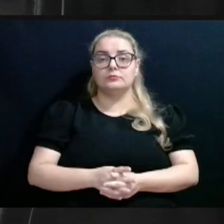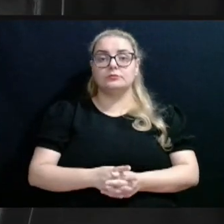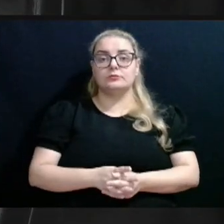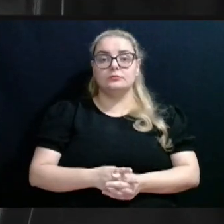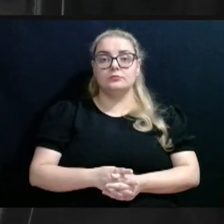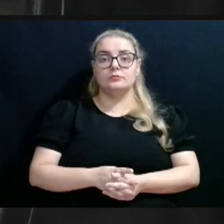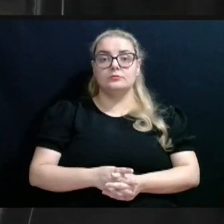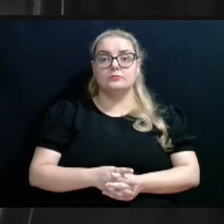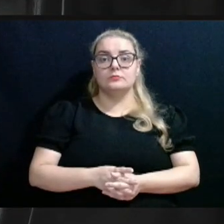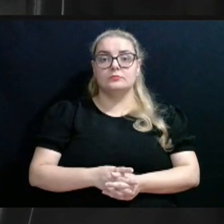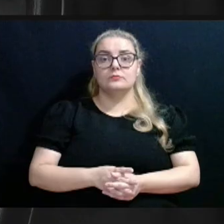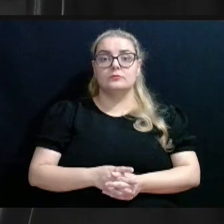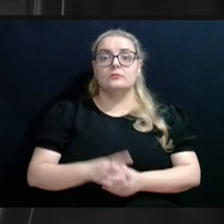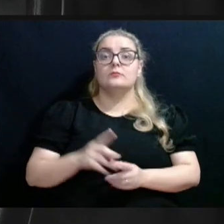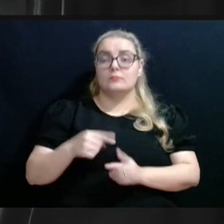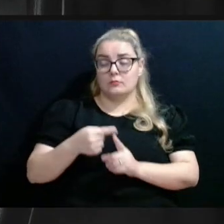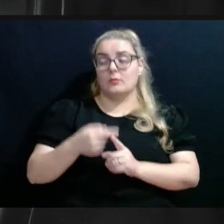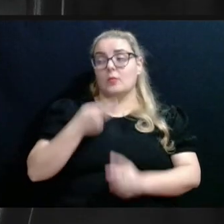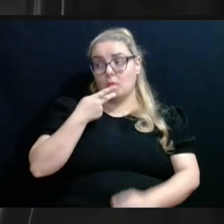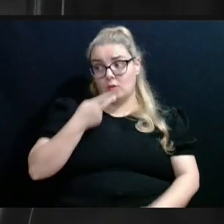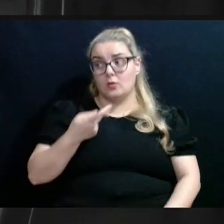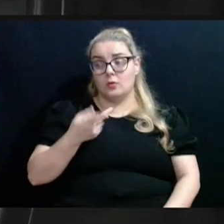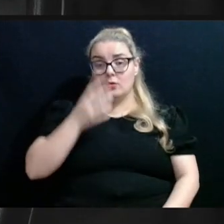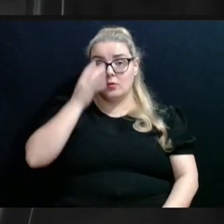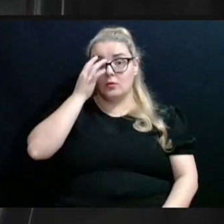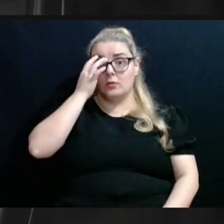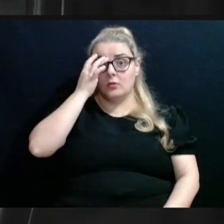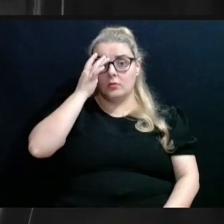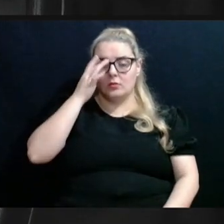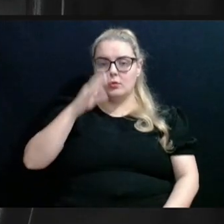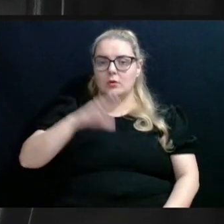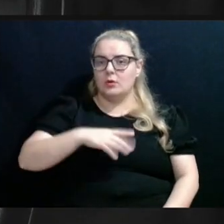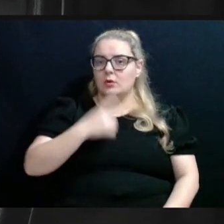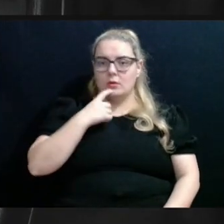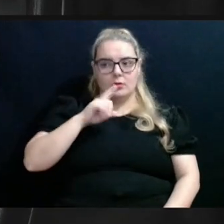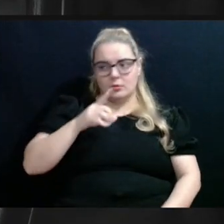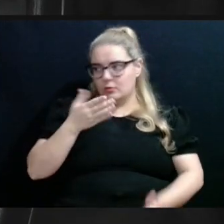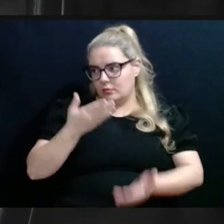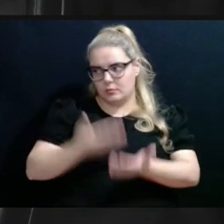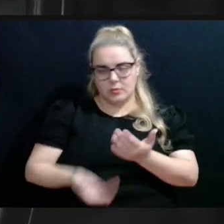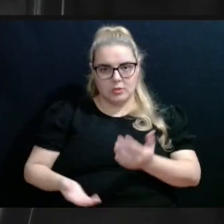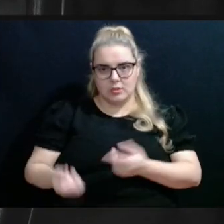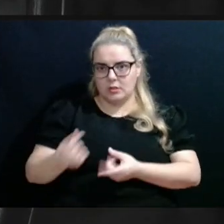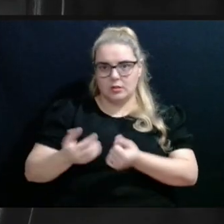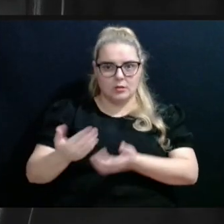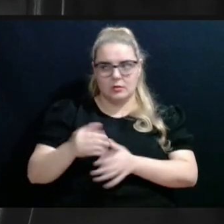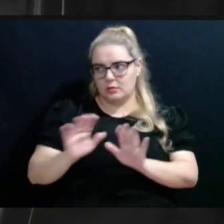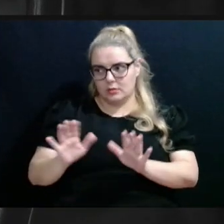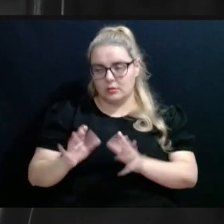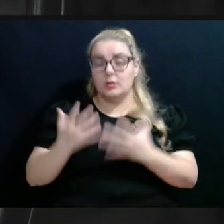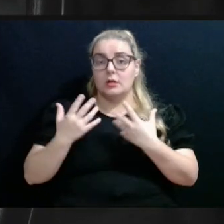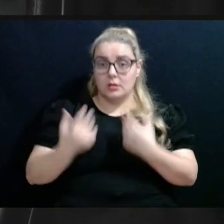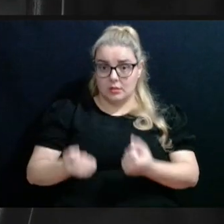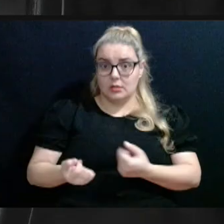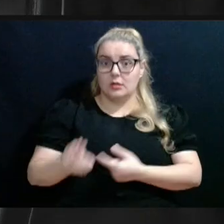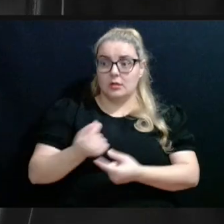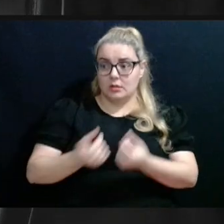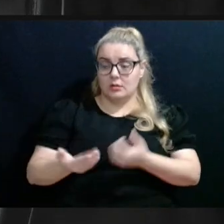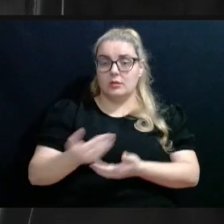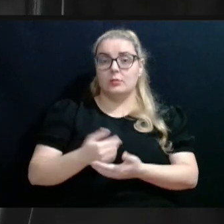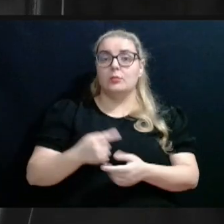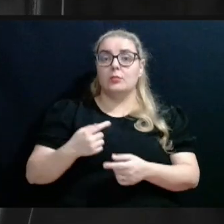são afirmativos, né? Eles afirmam que Campinas não perderá receita, muito pelo contrário, ganhará receita com essa reforma, porque